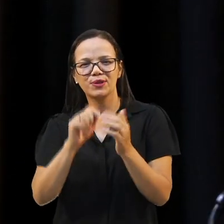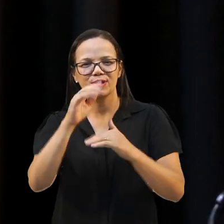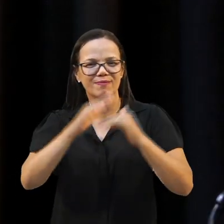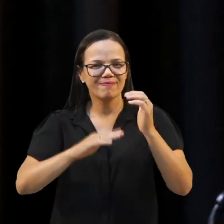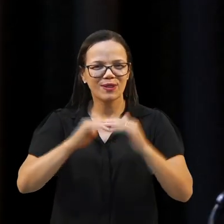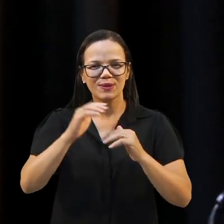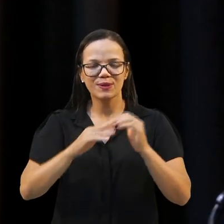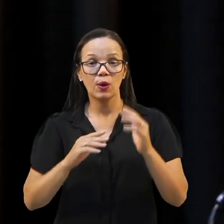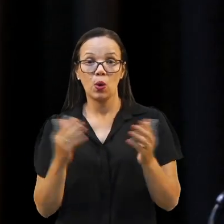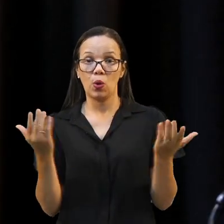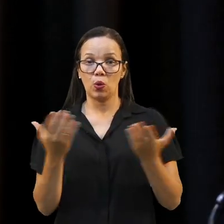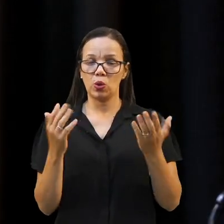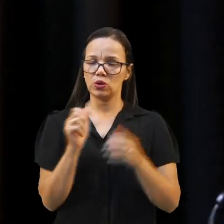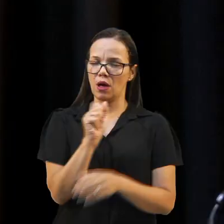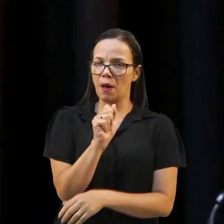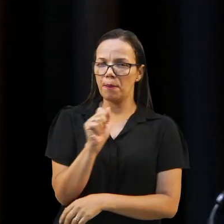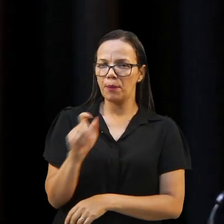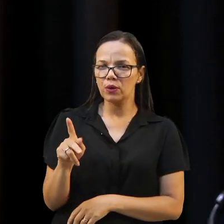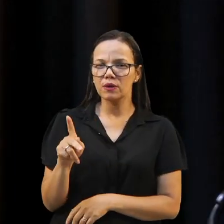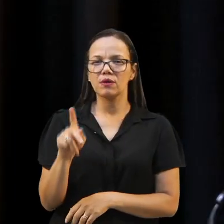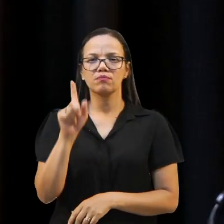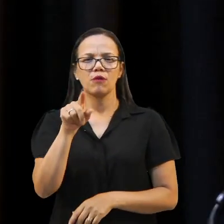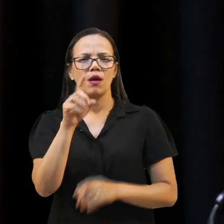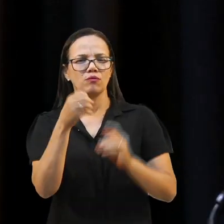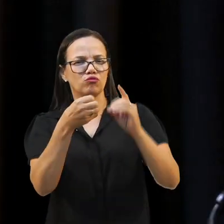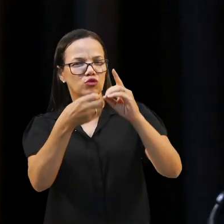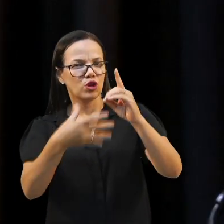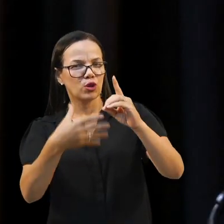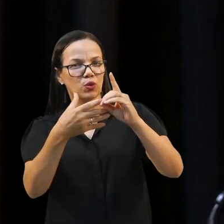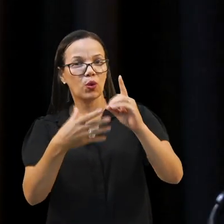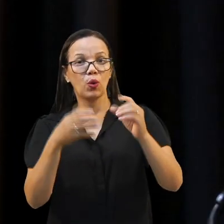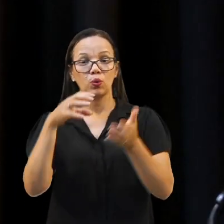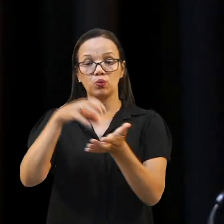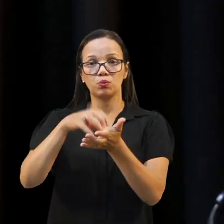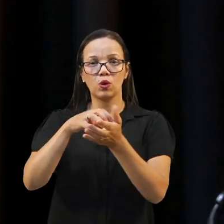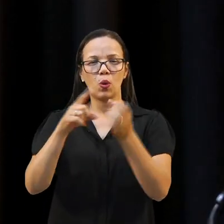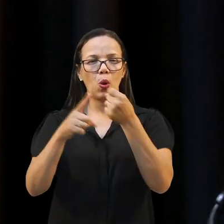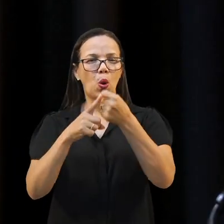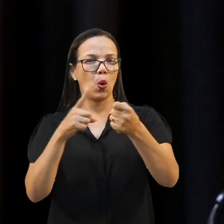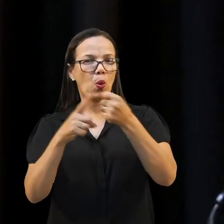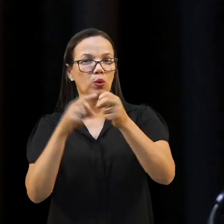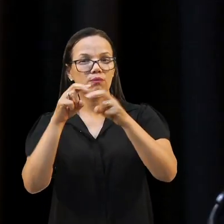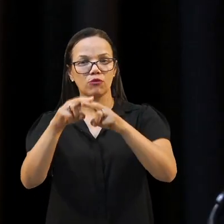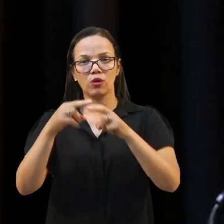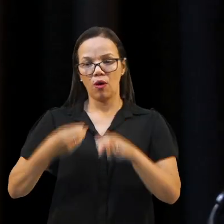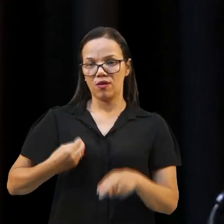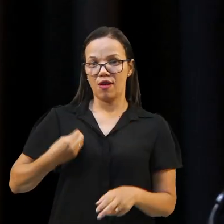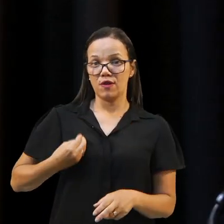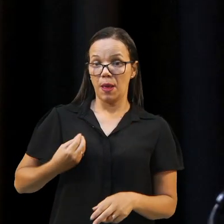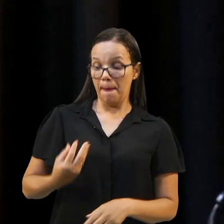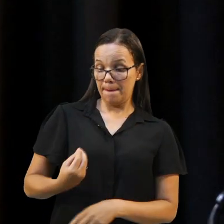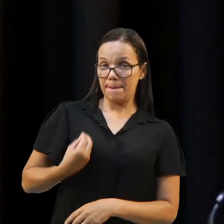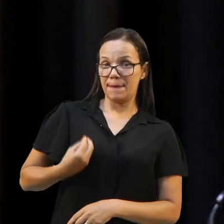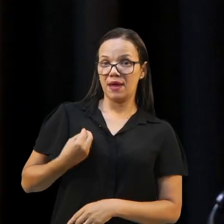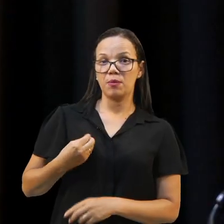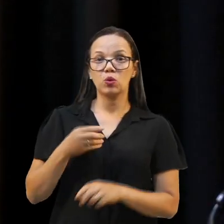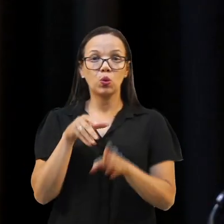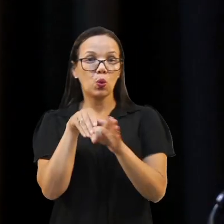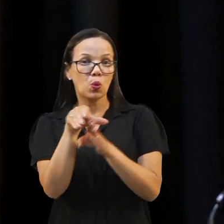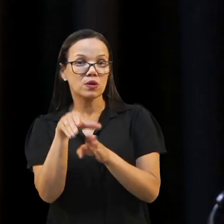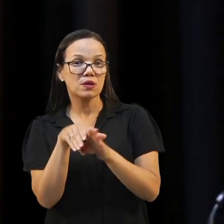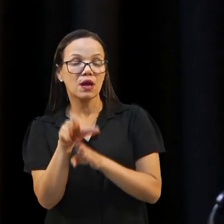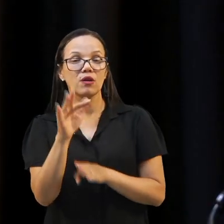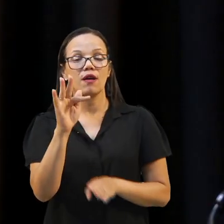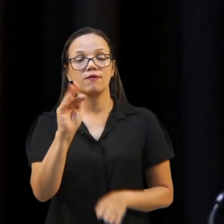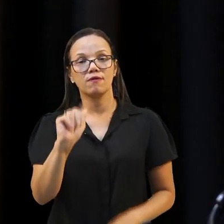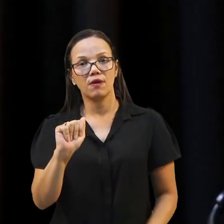Hoje aposentado, é diretor administrativo do grupo Luta pela Vida, é membro do Conselho Fiscal da FAEPO, Fundação